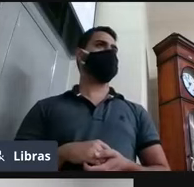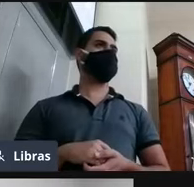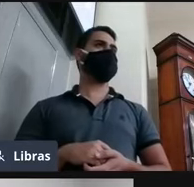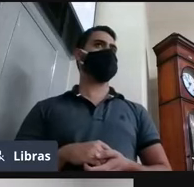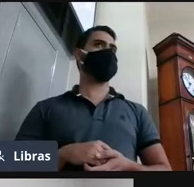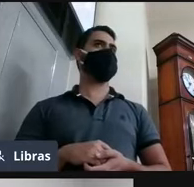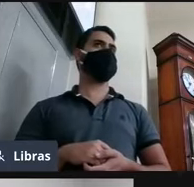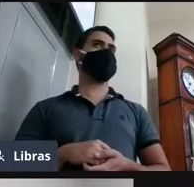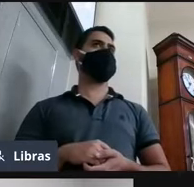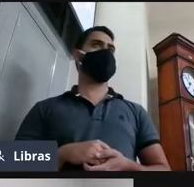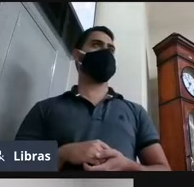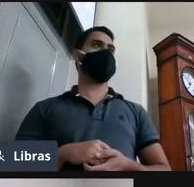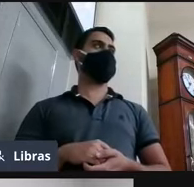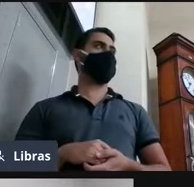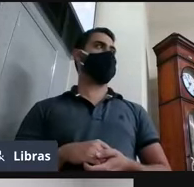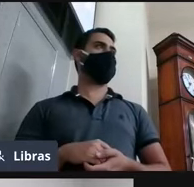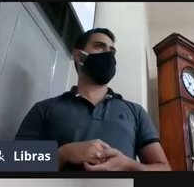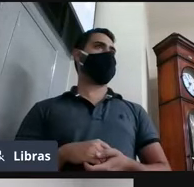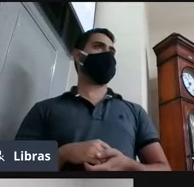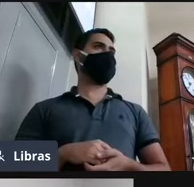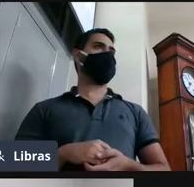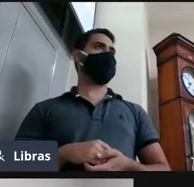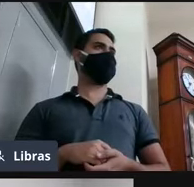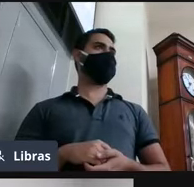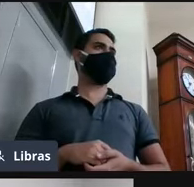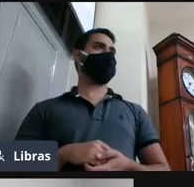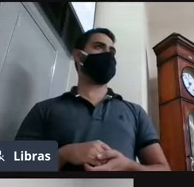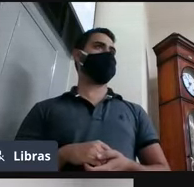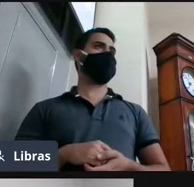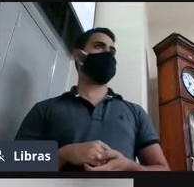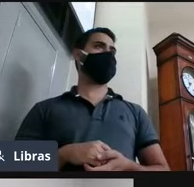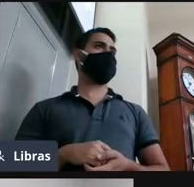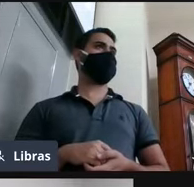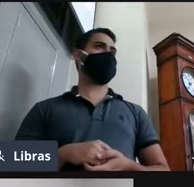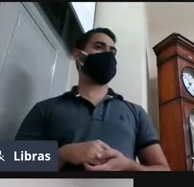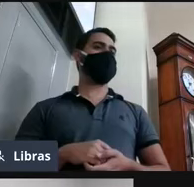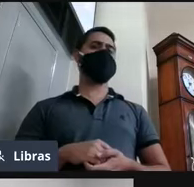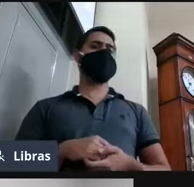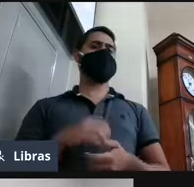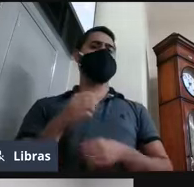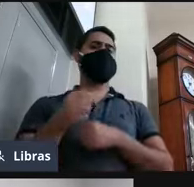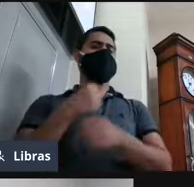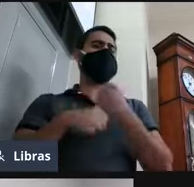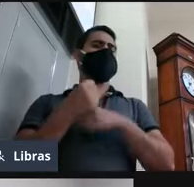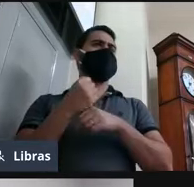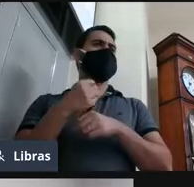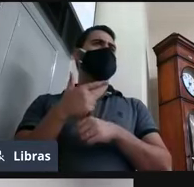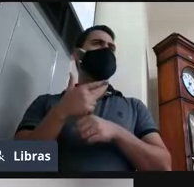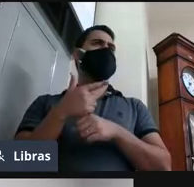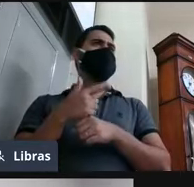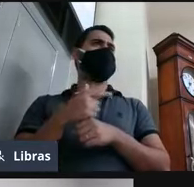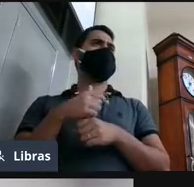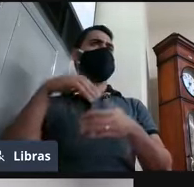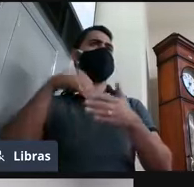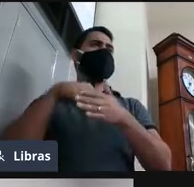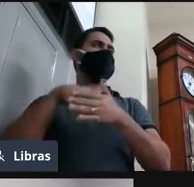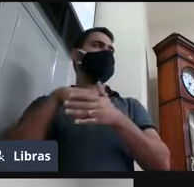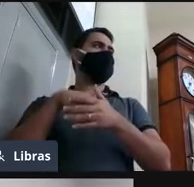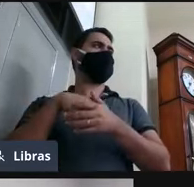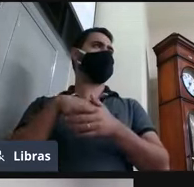sendo cumprido. Vereador. Ano passado também não foi? Vereador. Ano passado não teve, vereador Rafael. Vereador. 2019 não teve votação Sim, de